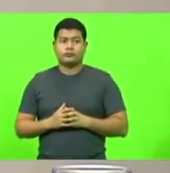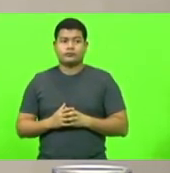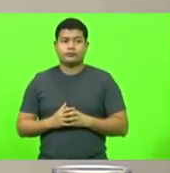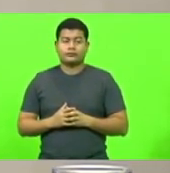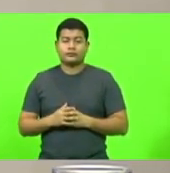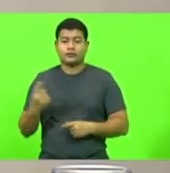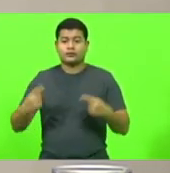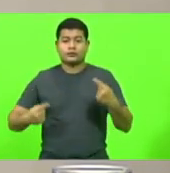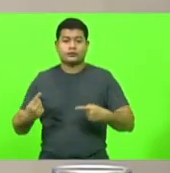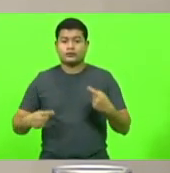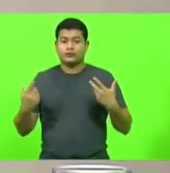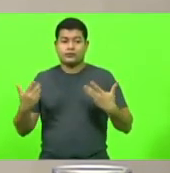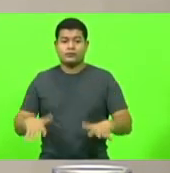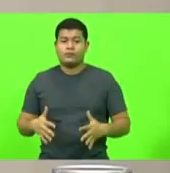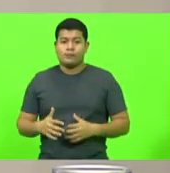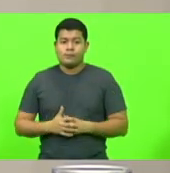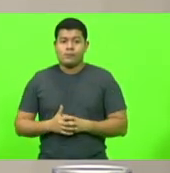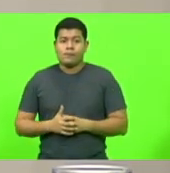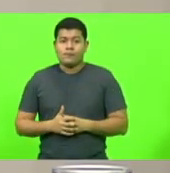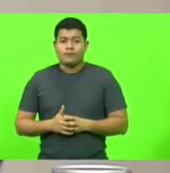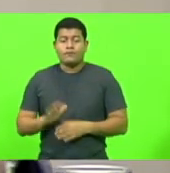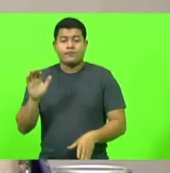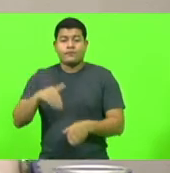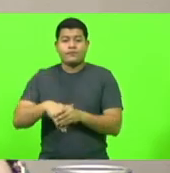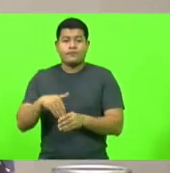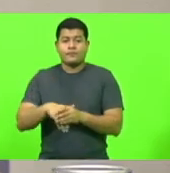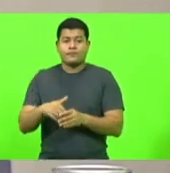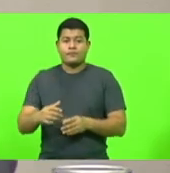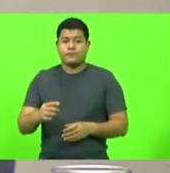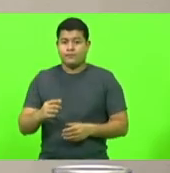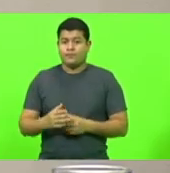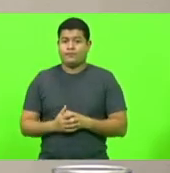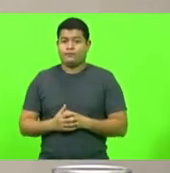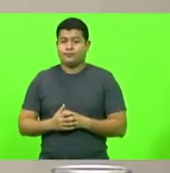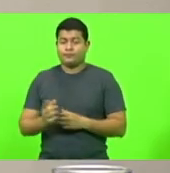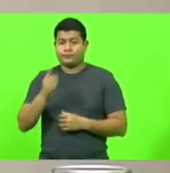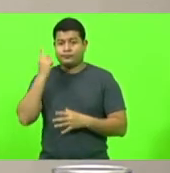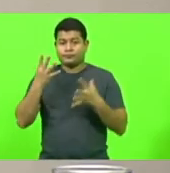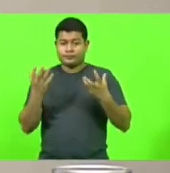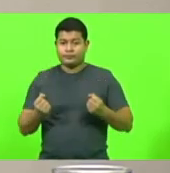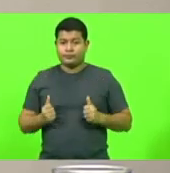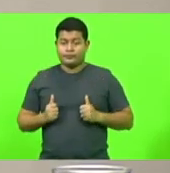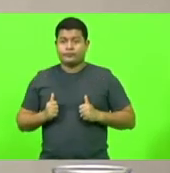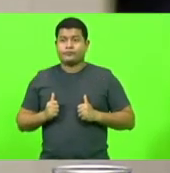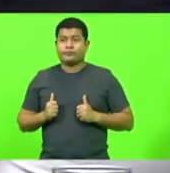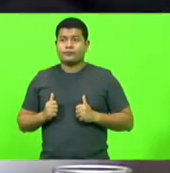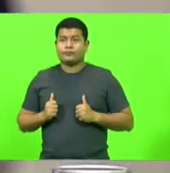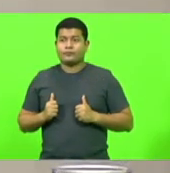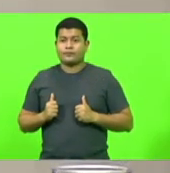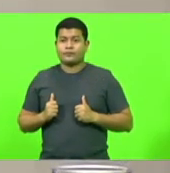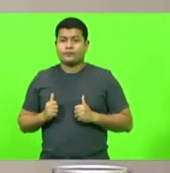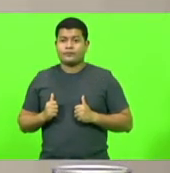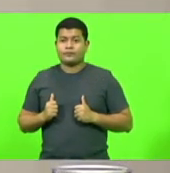Não havendo mais quem queira discutir, em votação. Deputados que aprovam, permaneçam como se encontra.